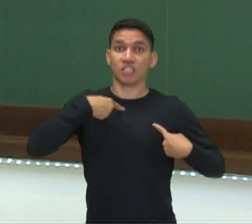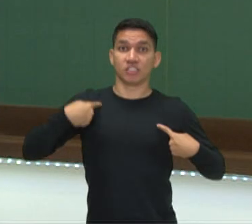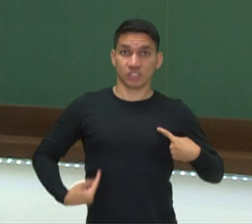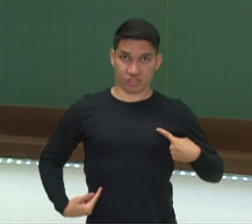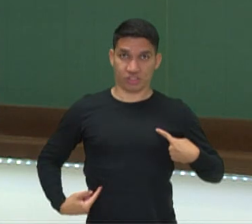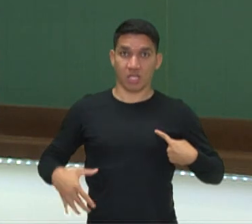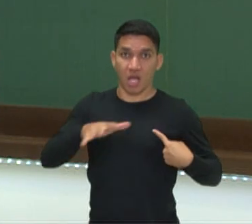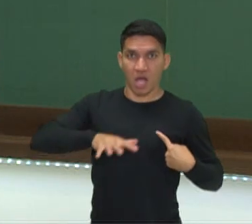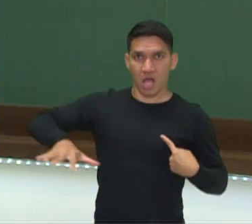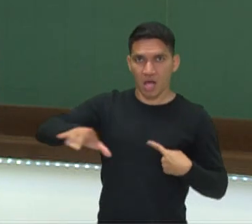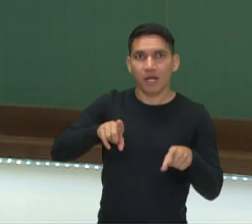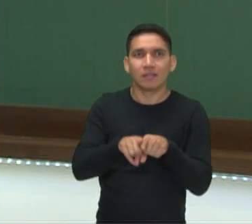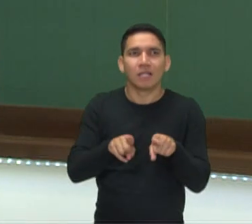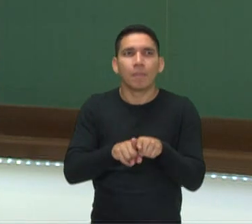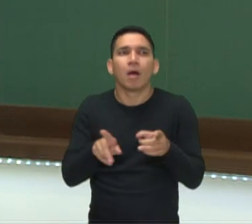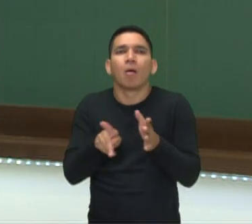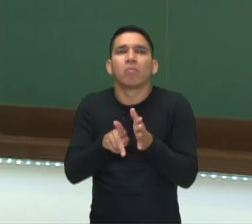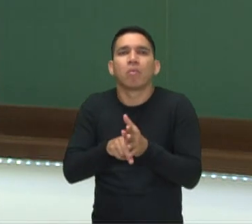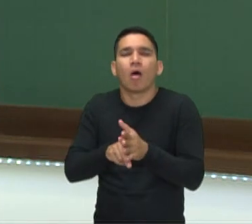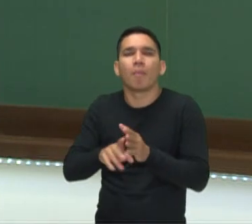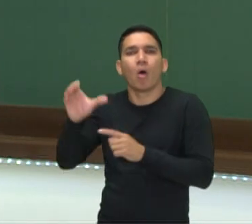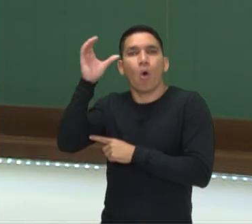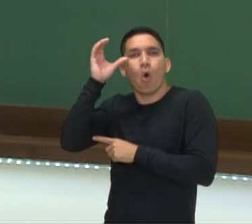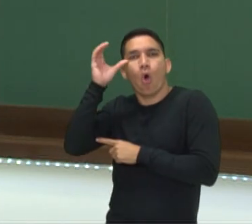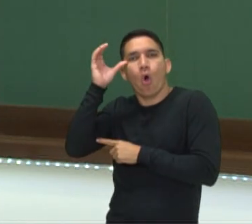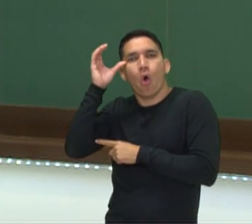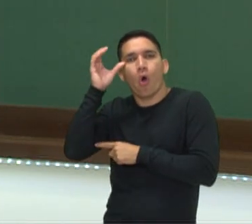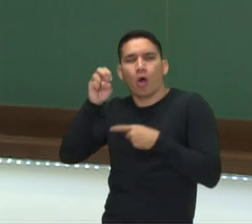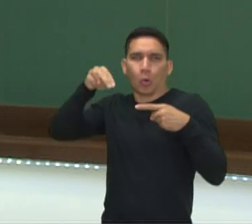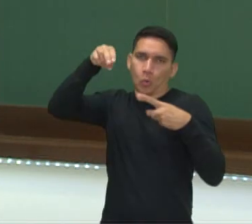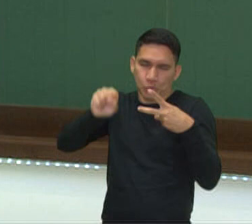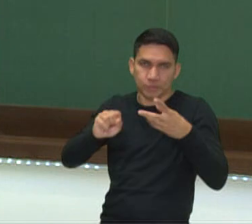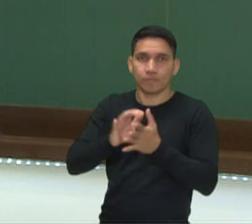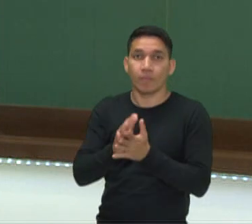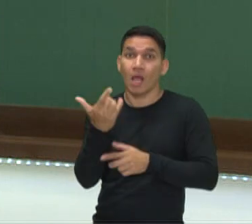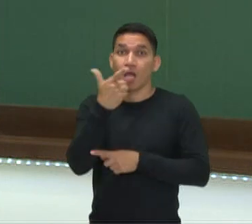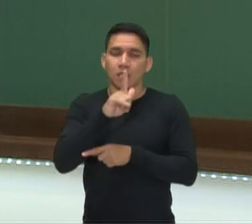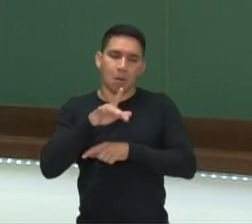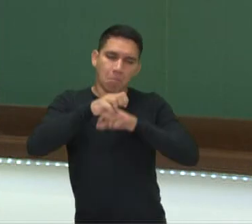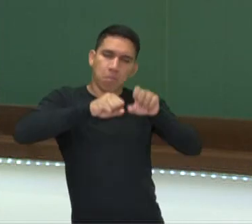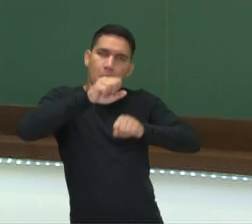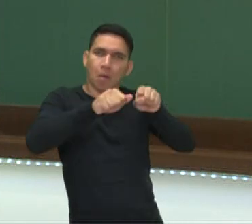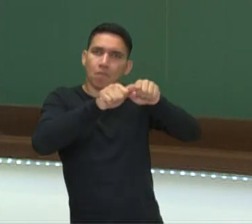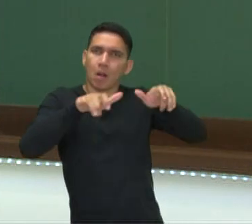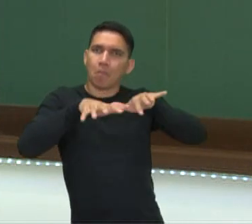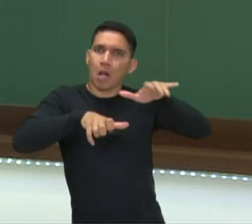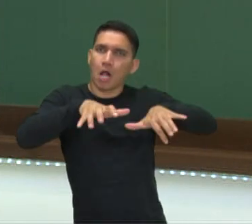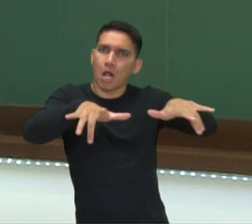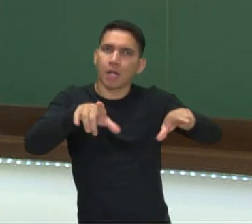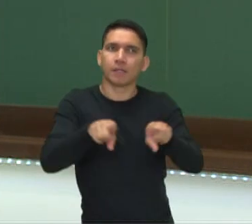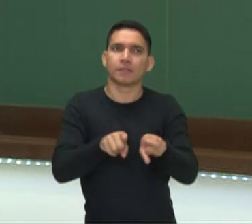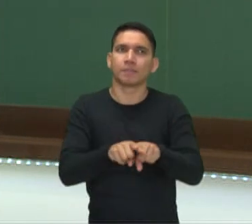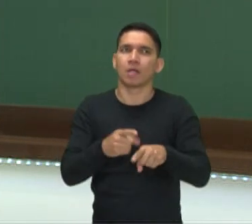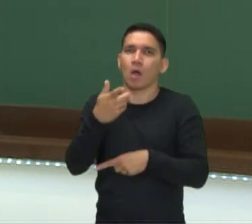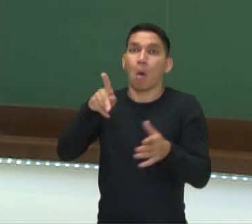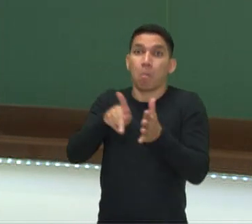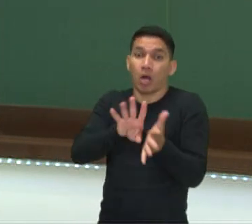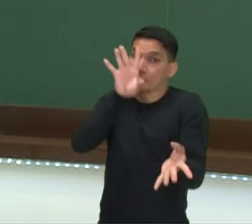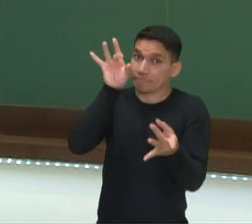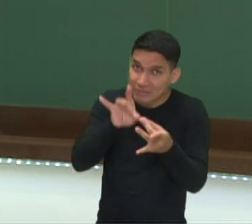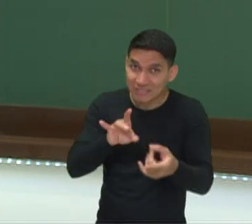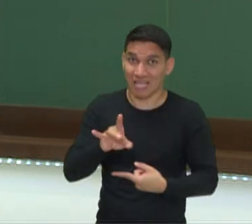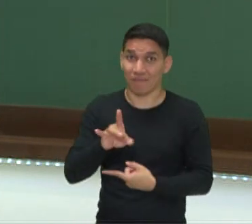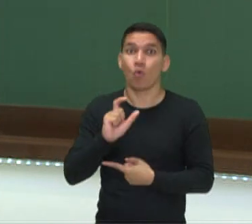região da Manchúria e sobre a península da Coreia, depois vindo para a região da China, propriamente